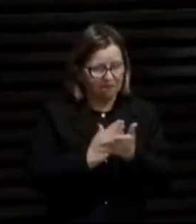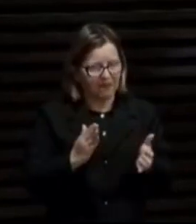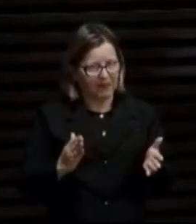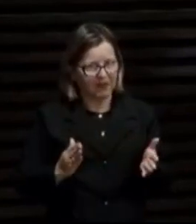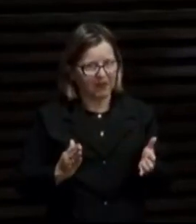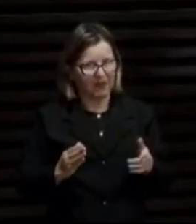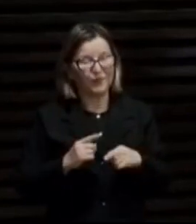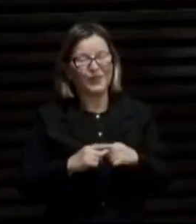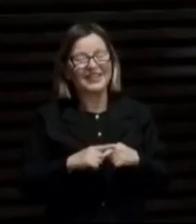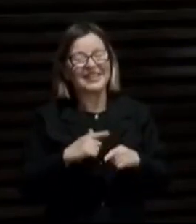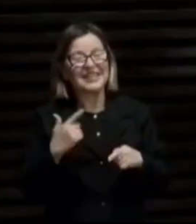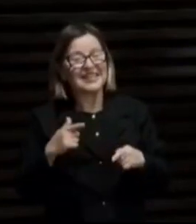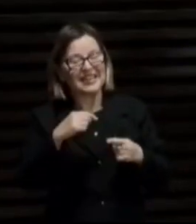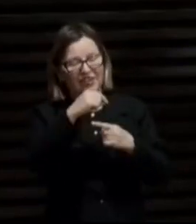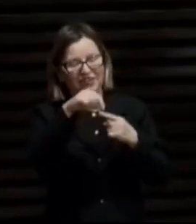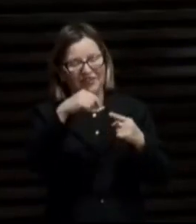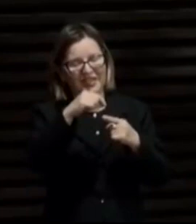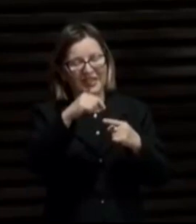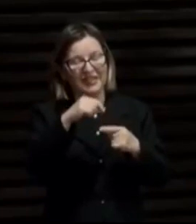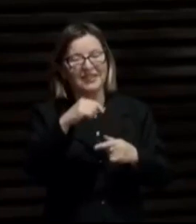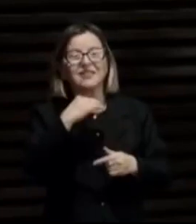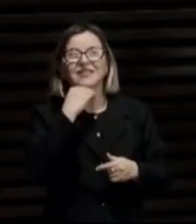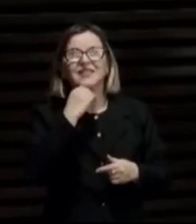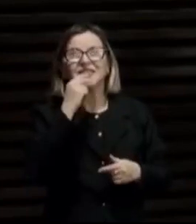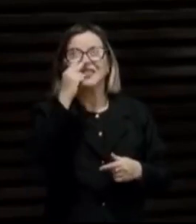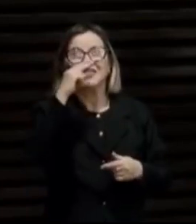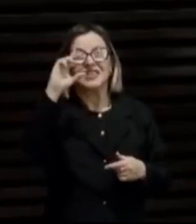a santificação ninguém verá a Deus.